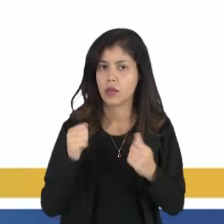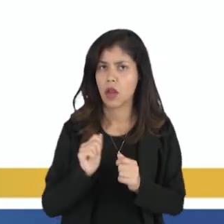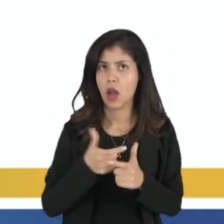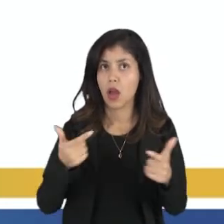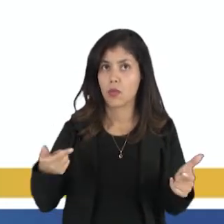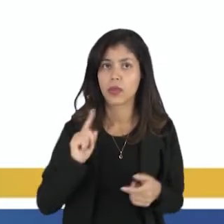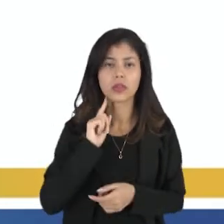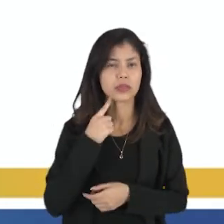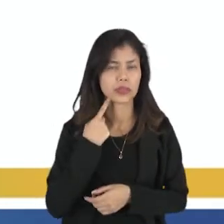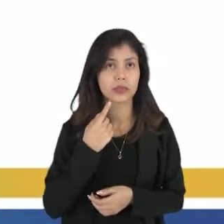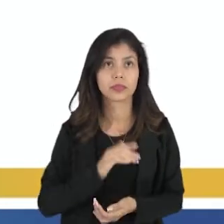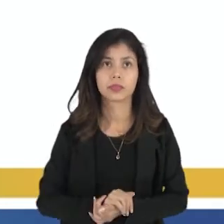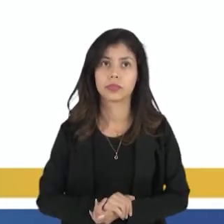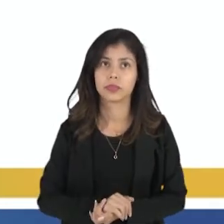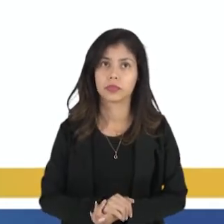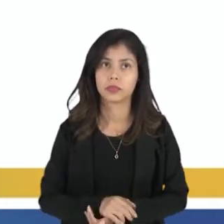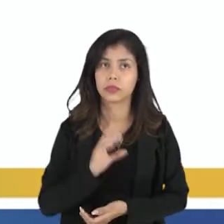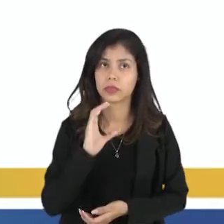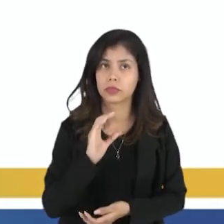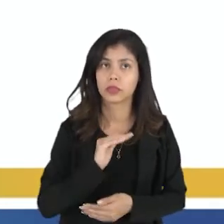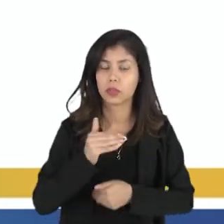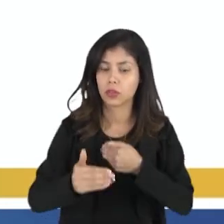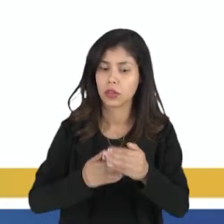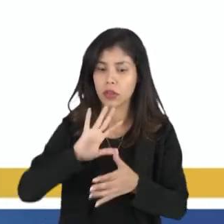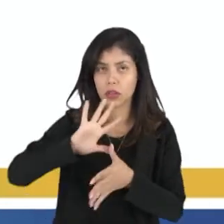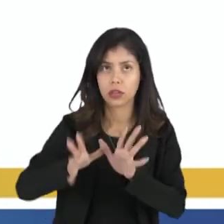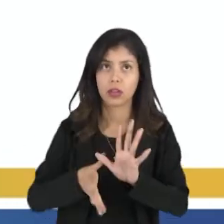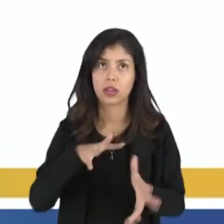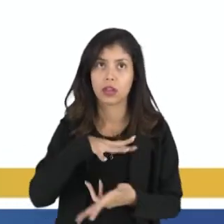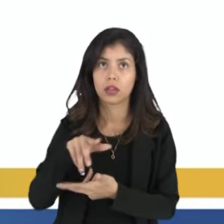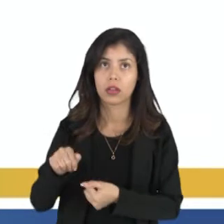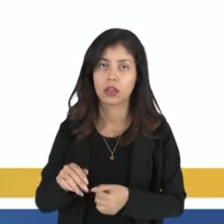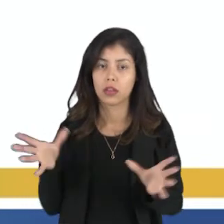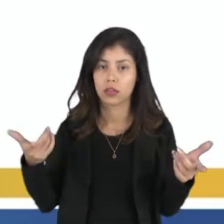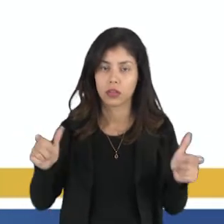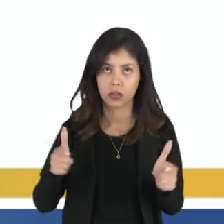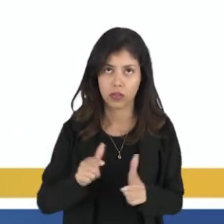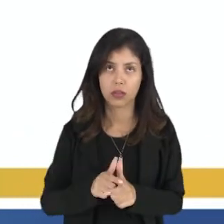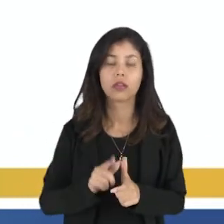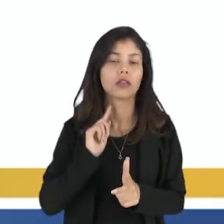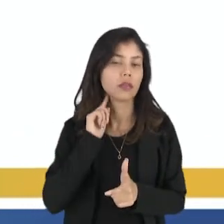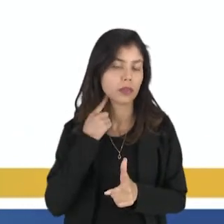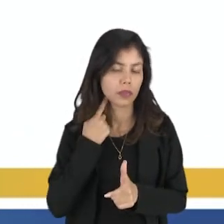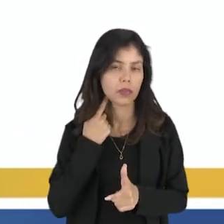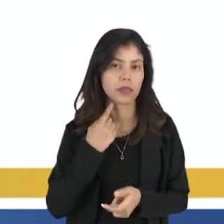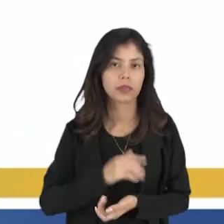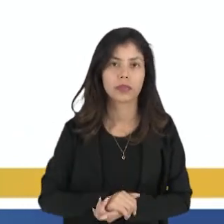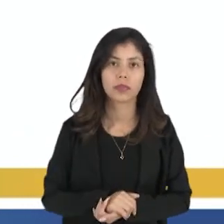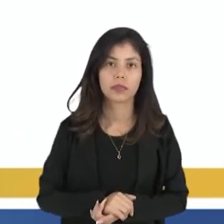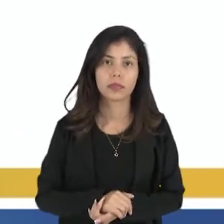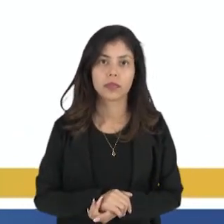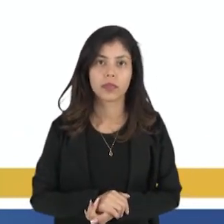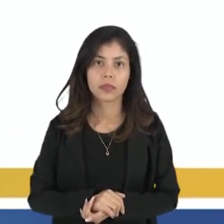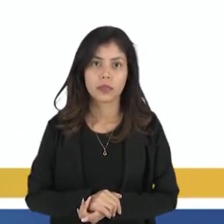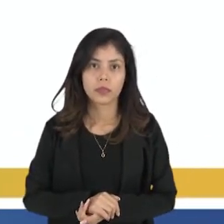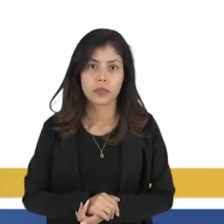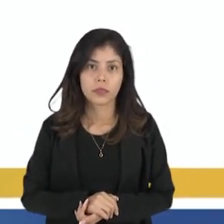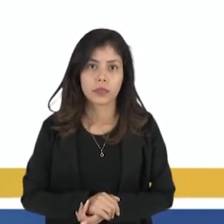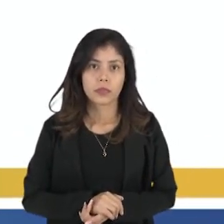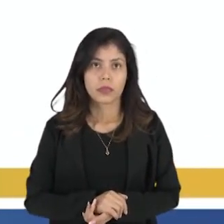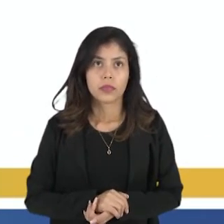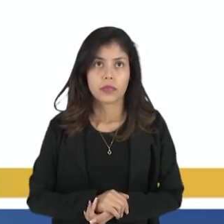ao aumento da poluição. Ou letra C. Durante a pandemia houve redução na poluição.